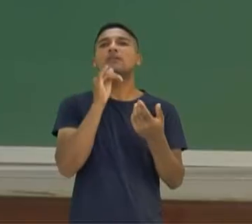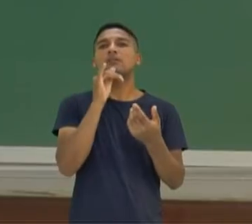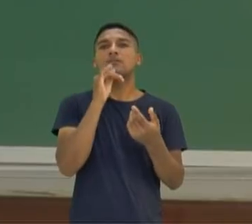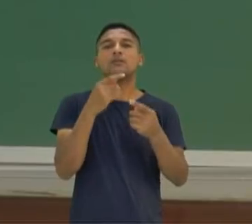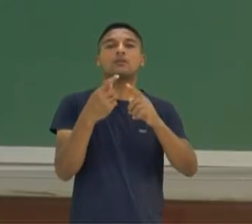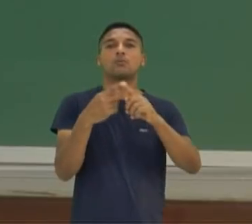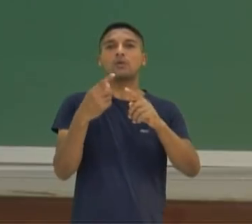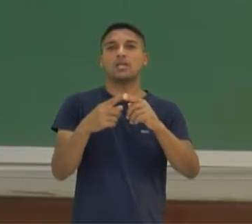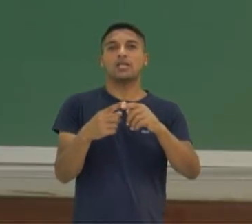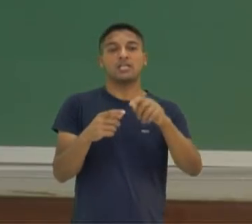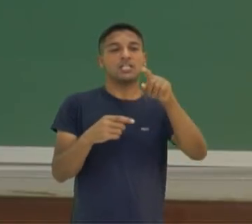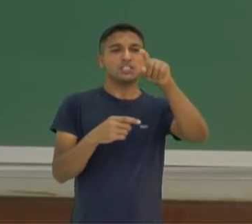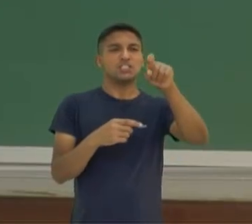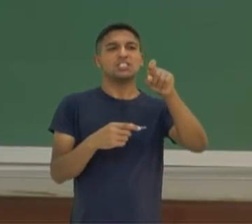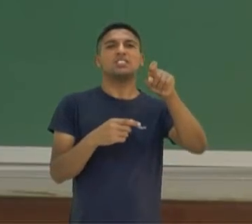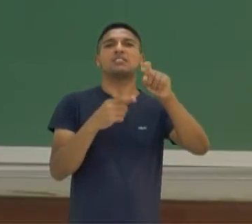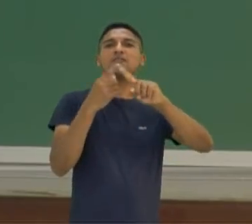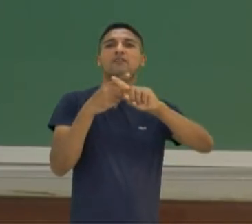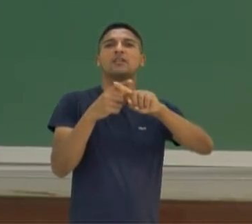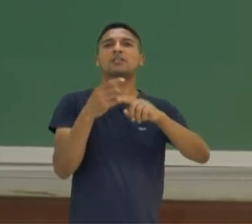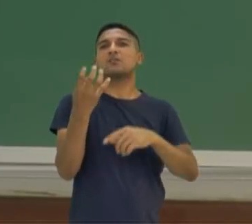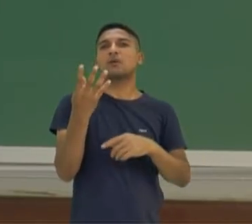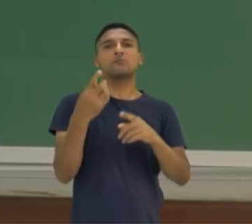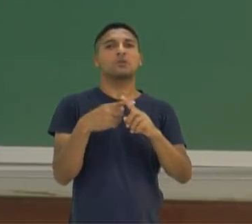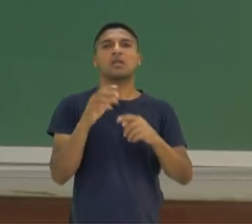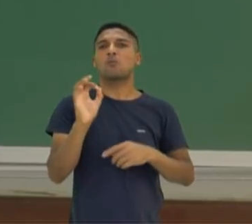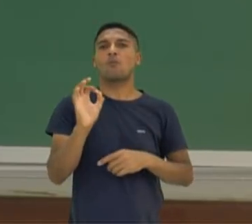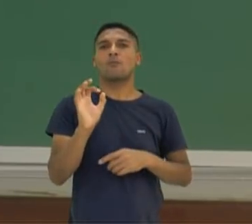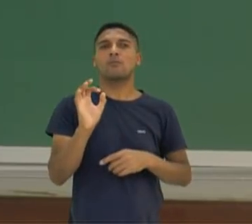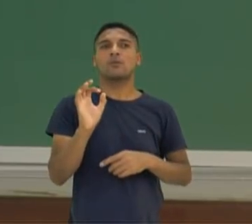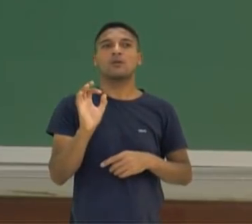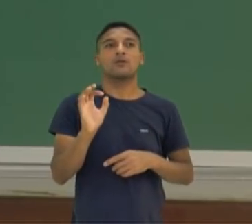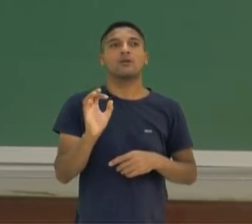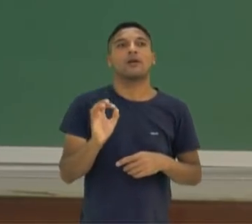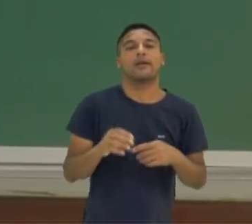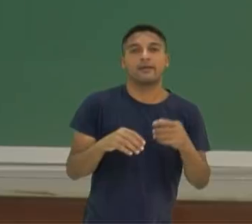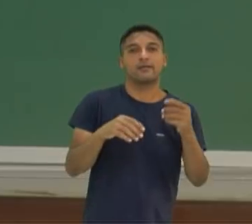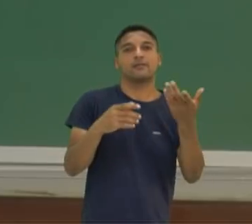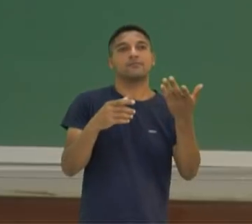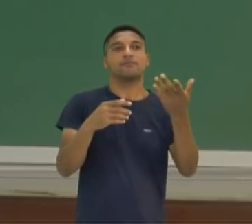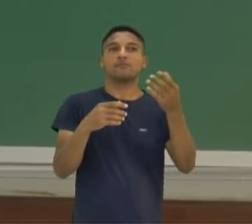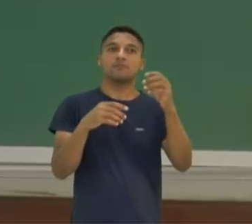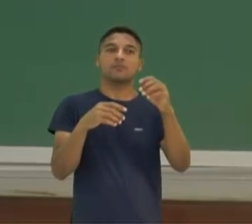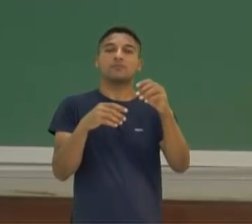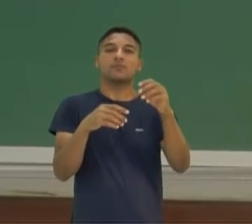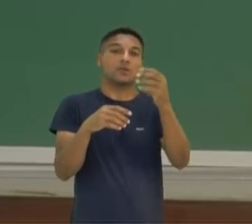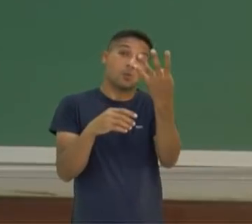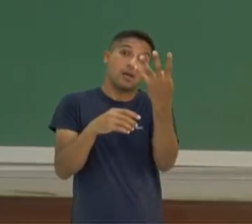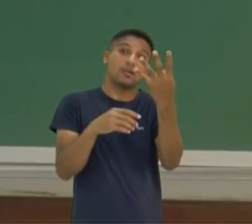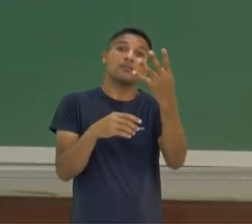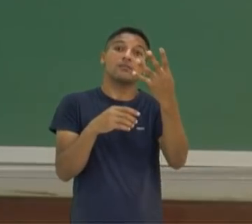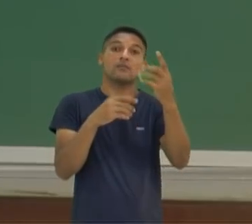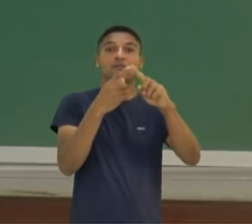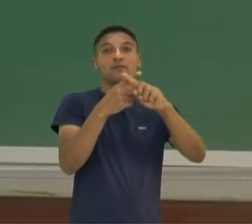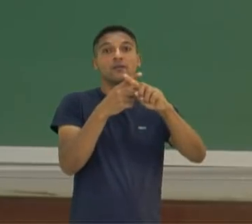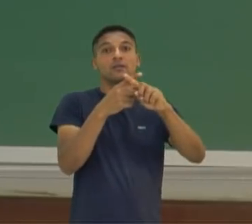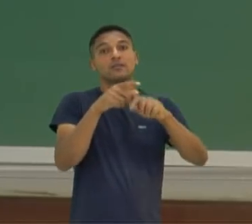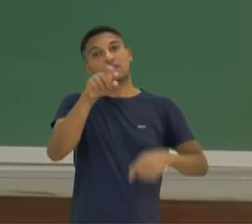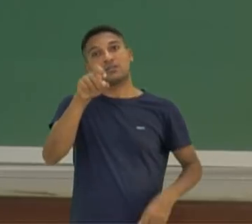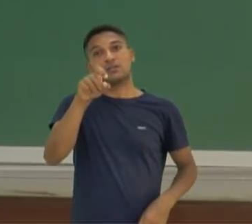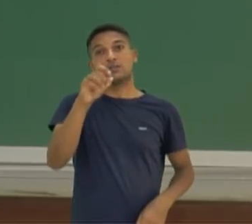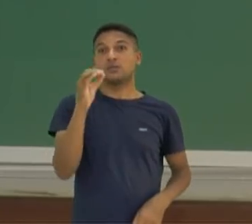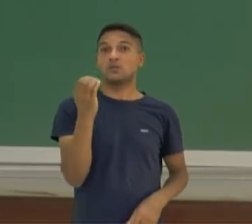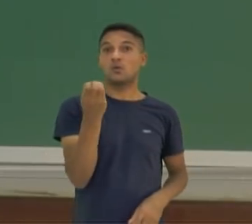x vezes 4? Aqui é só uma regrinha para facilitar a nossa fala. 4 multiplicado por x, ou